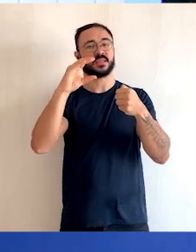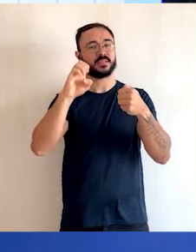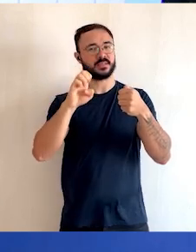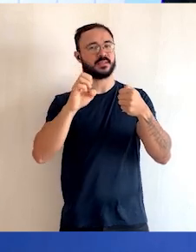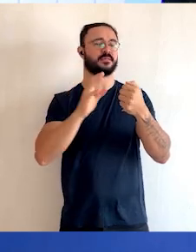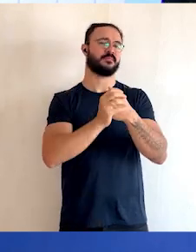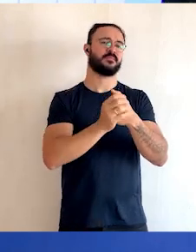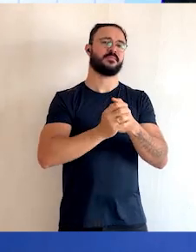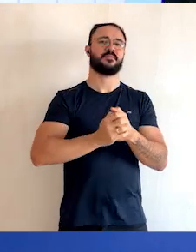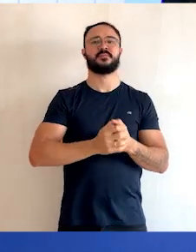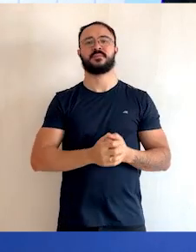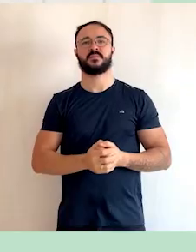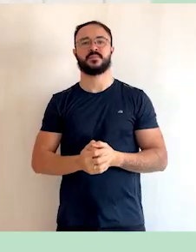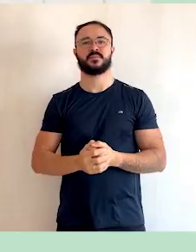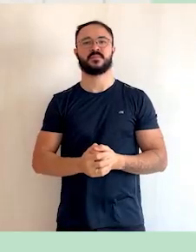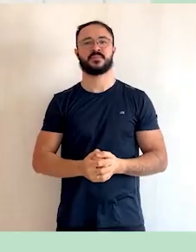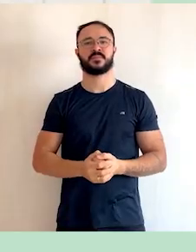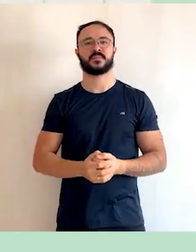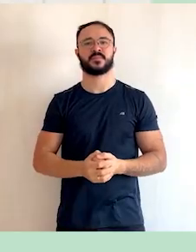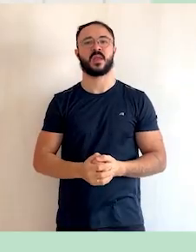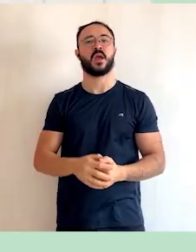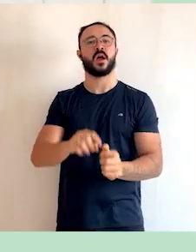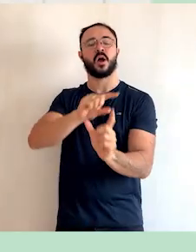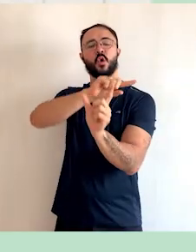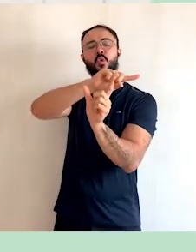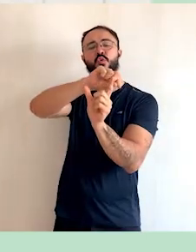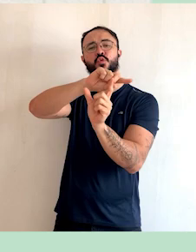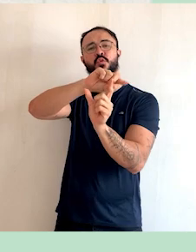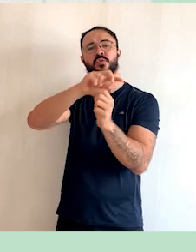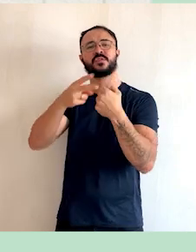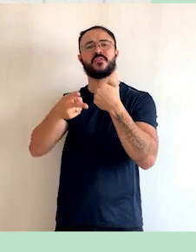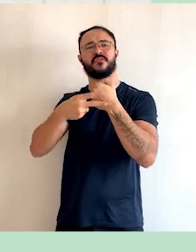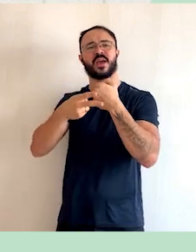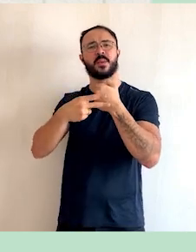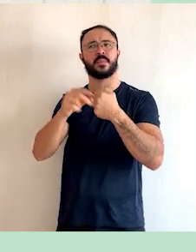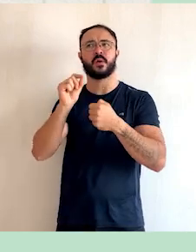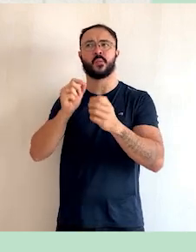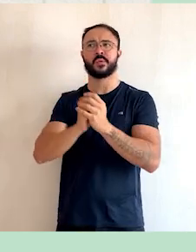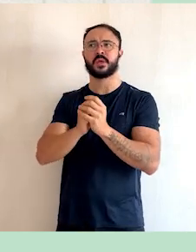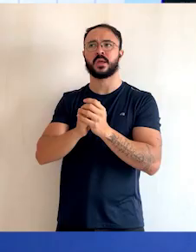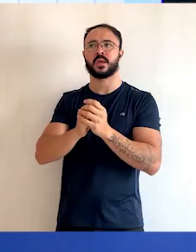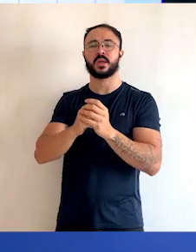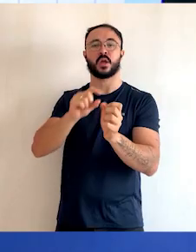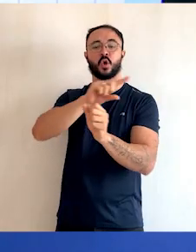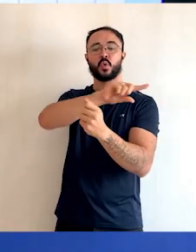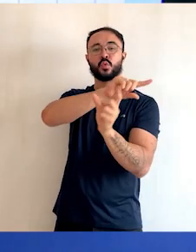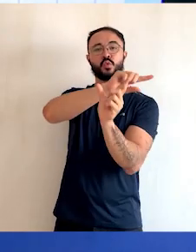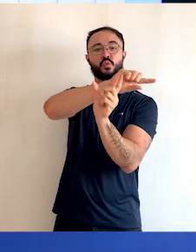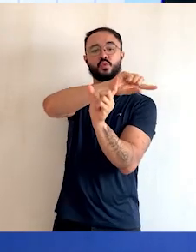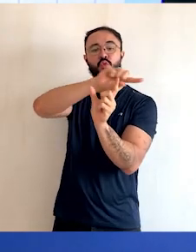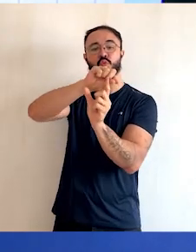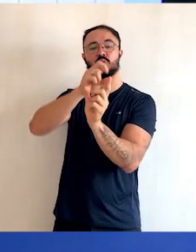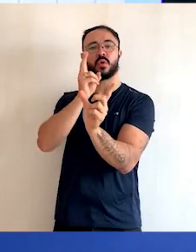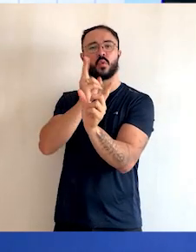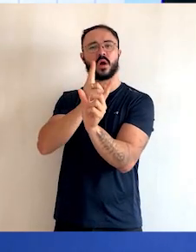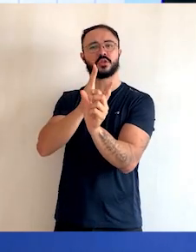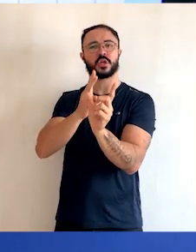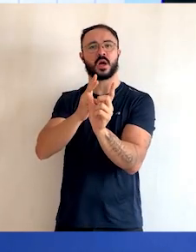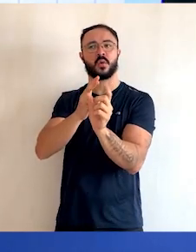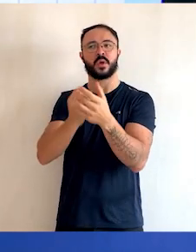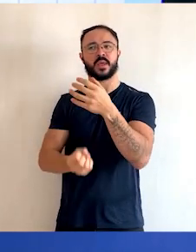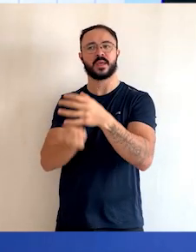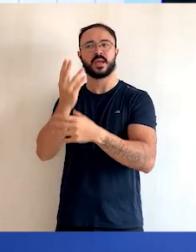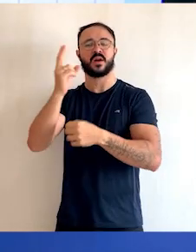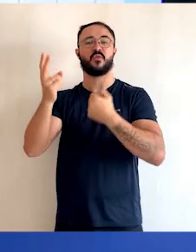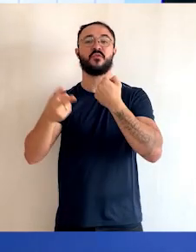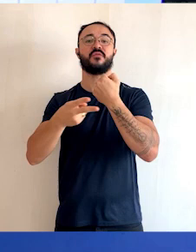Os sufixos verbais se juntam ao radical e formam verbos. Por exemplo, temos o